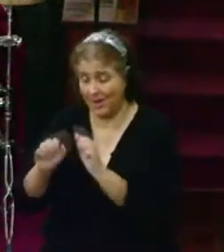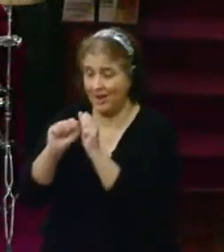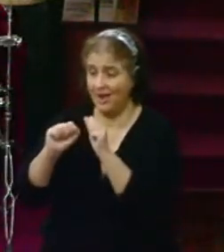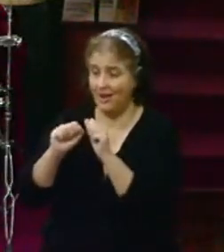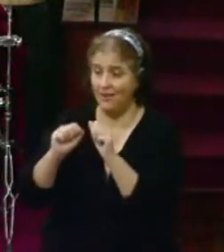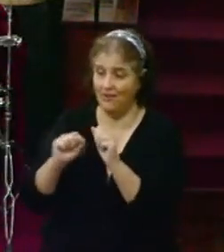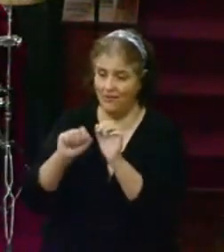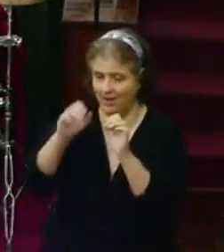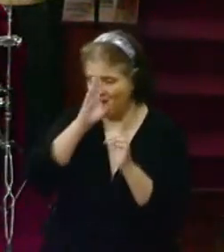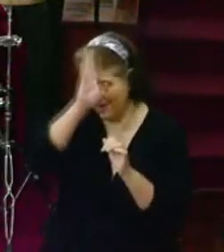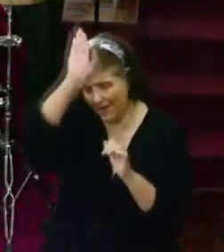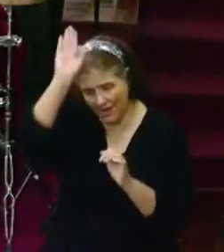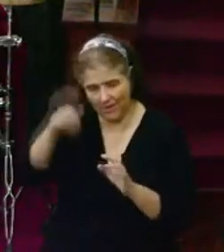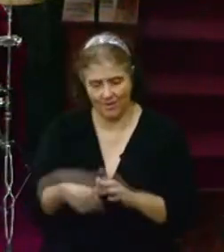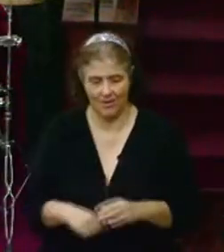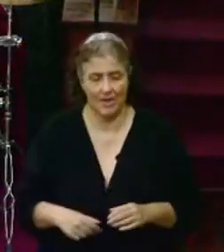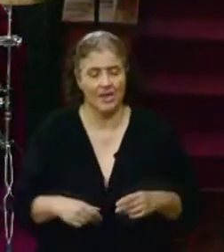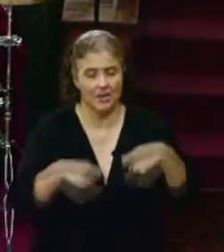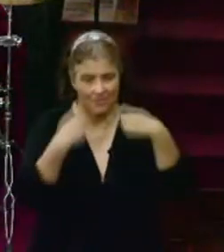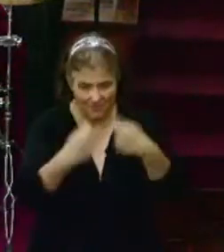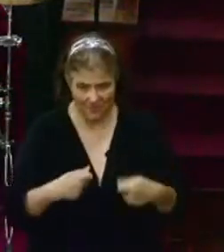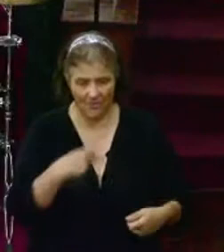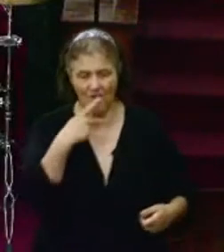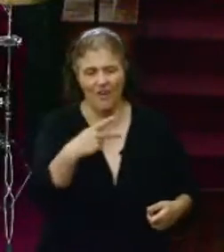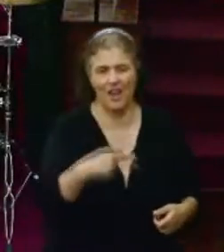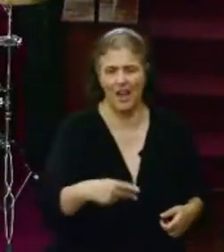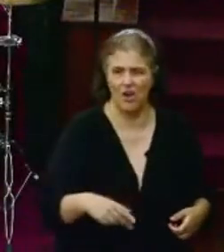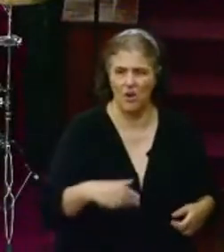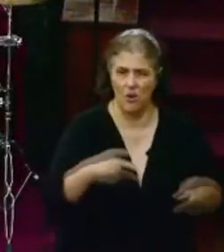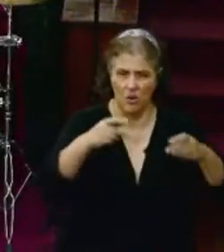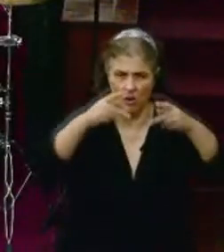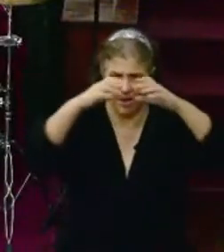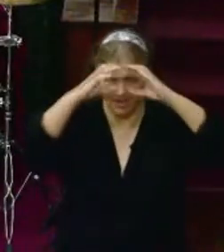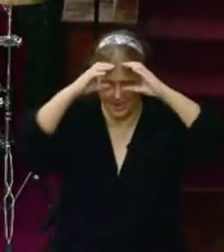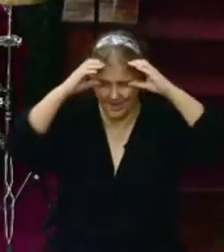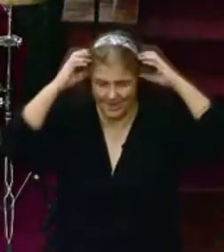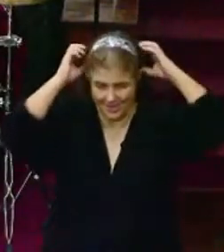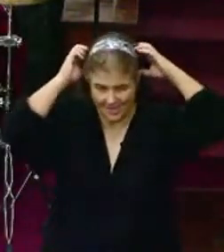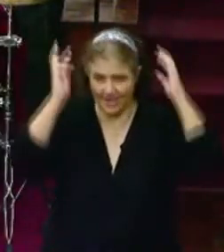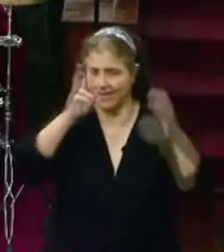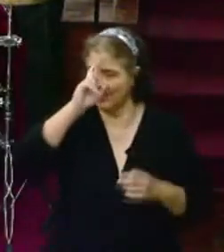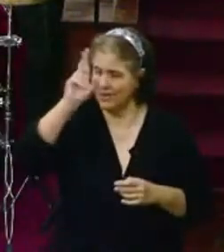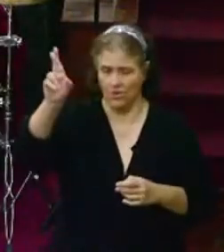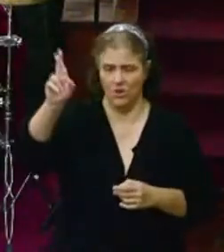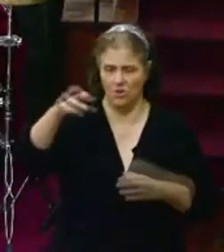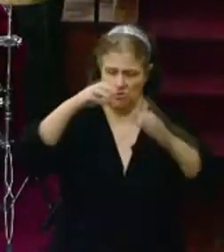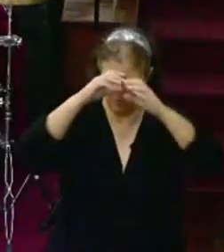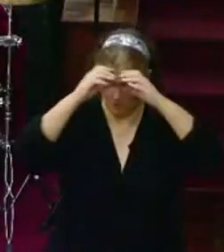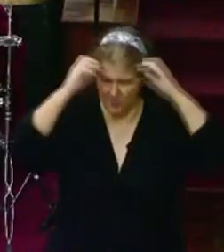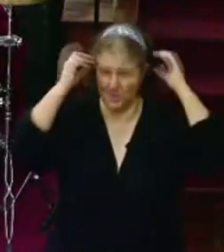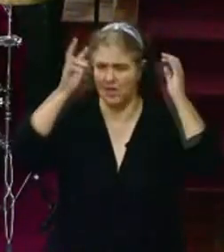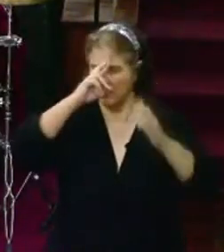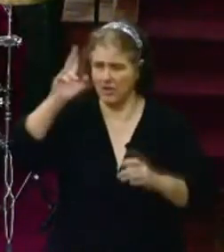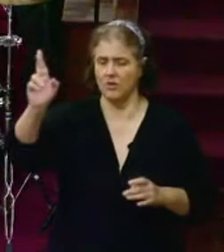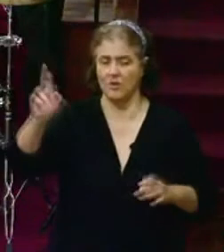dizer: César é Senhor, César é Senhor. Mas agora ele está diante de